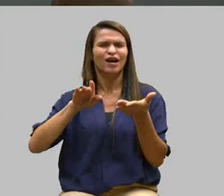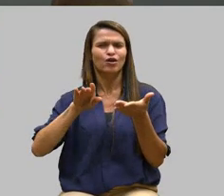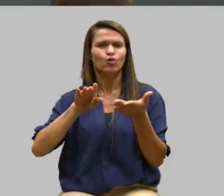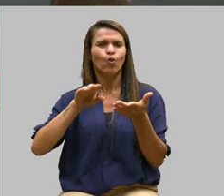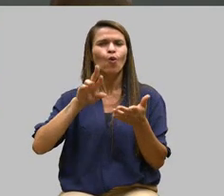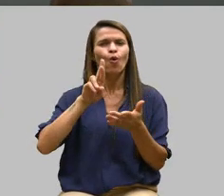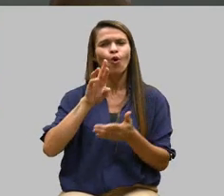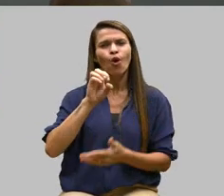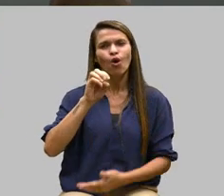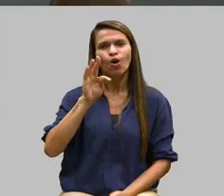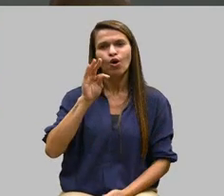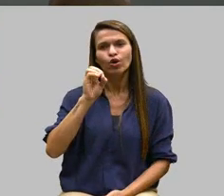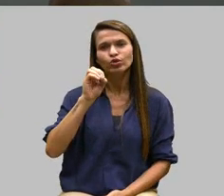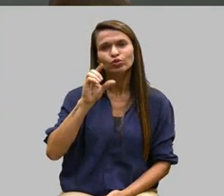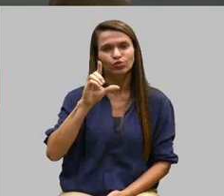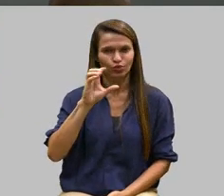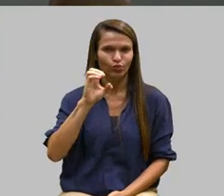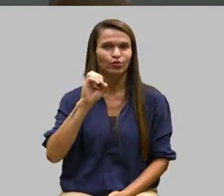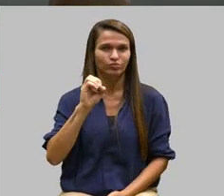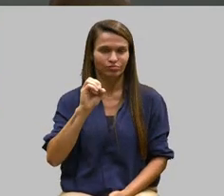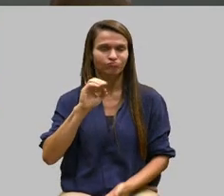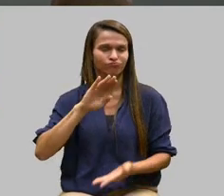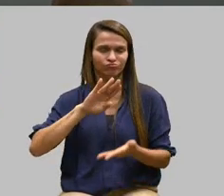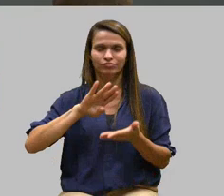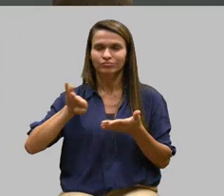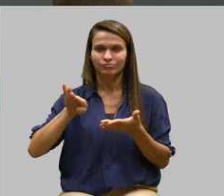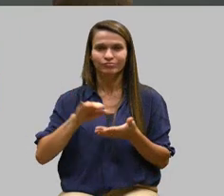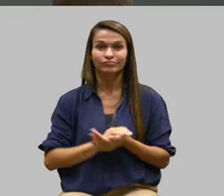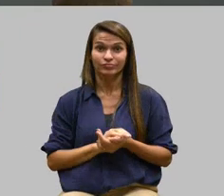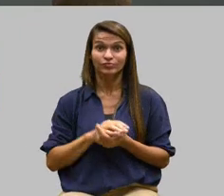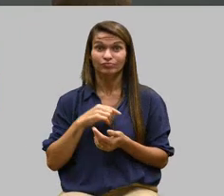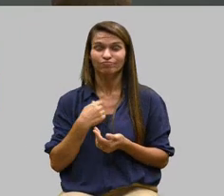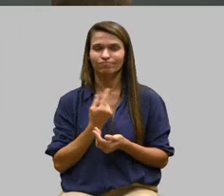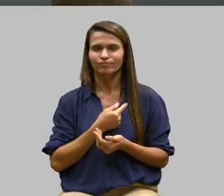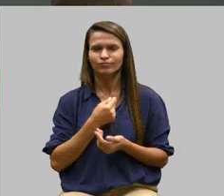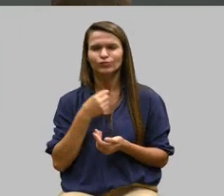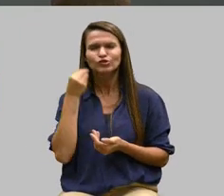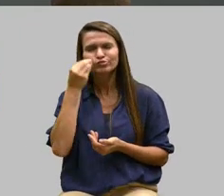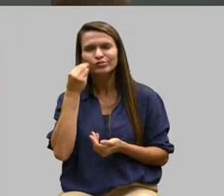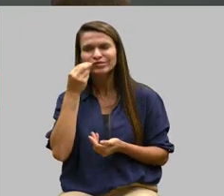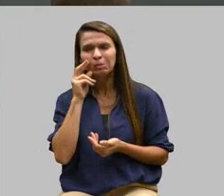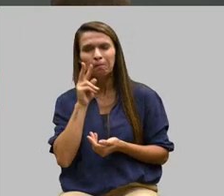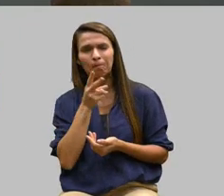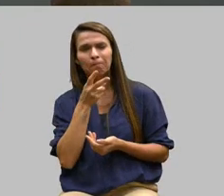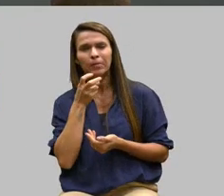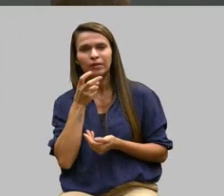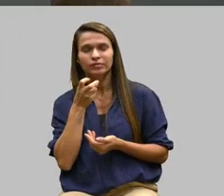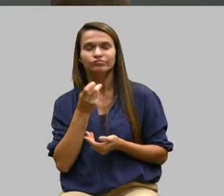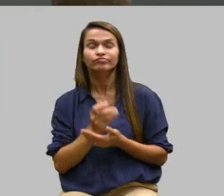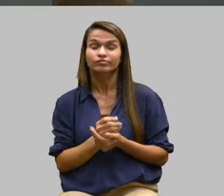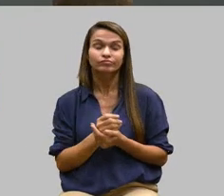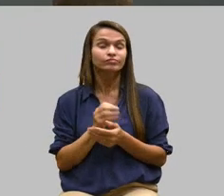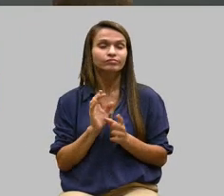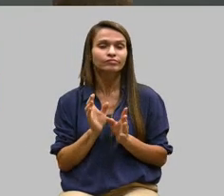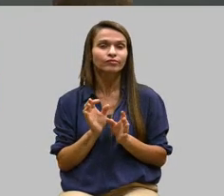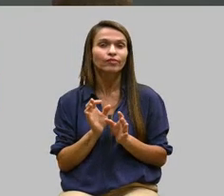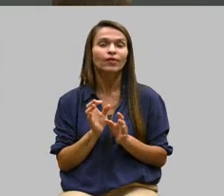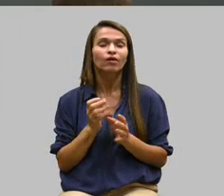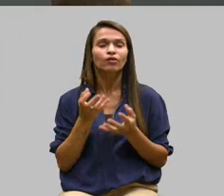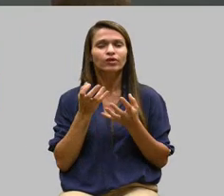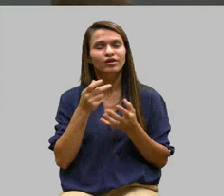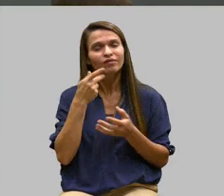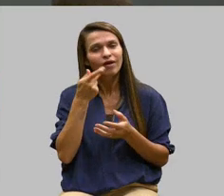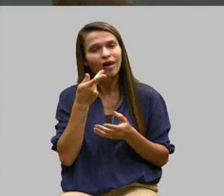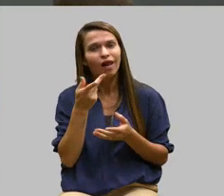da pessoa com deficiência né isso tudo dificulta demais bom gente é isso um pouco eu queria falar a Amanda